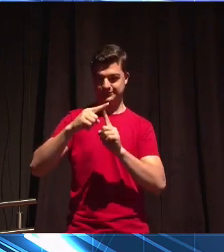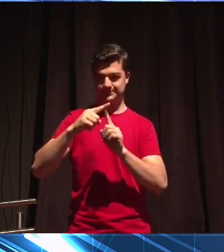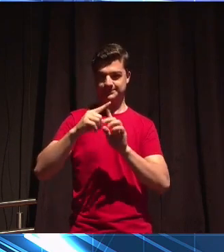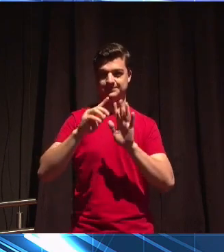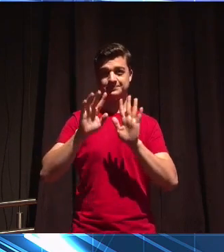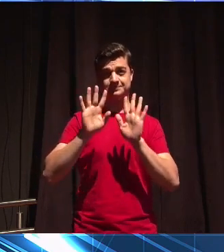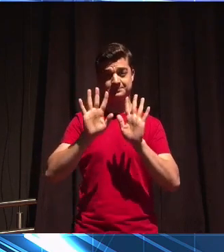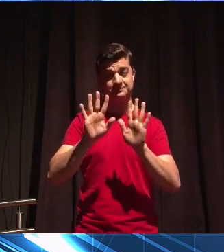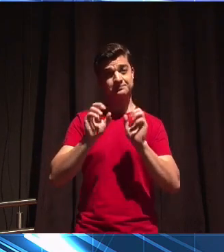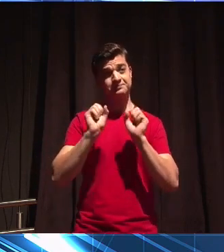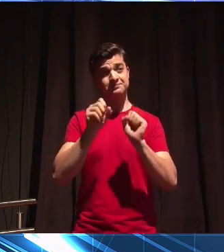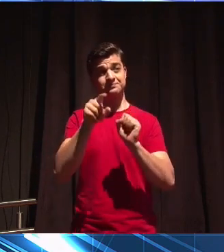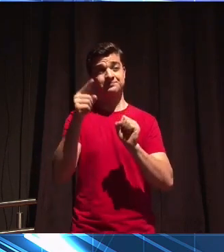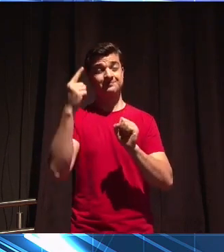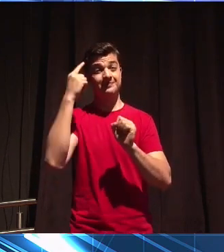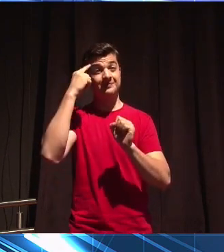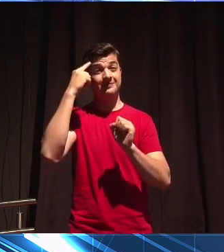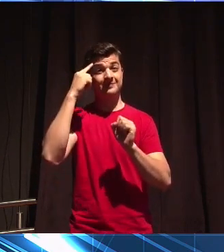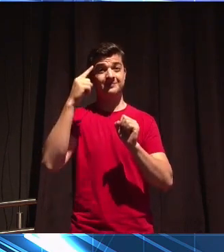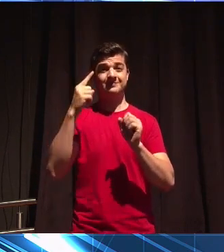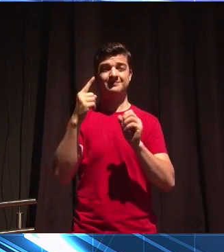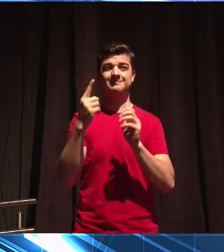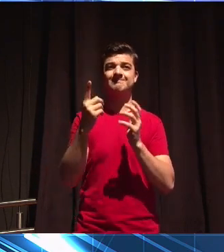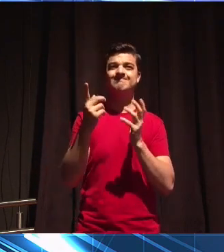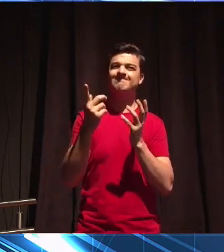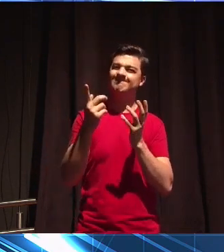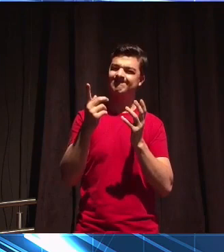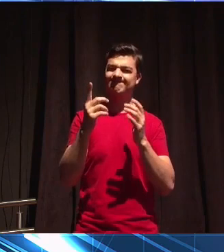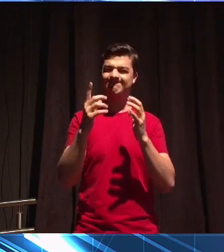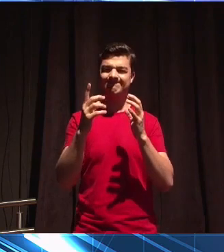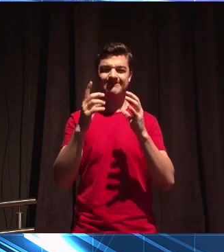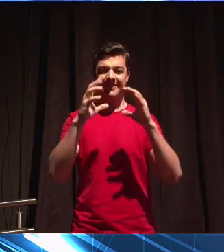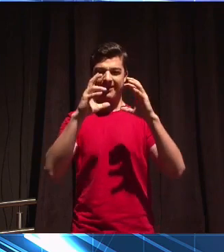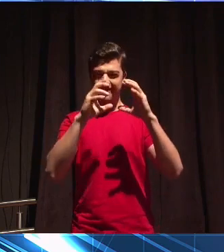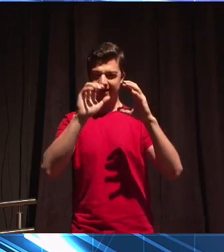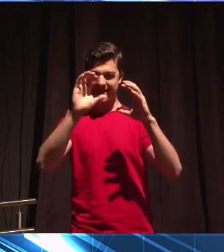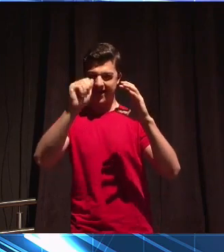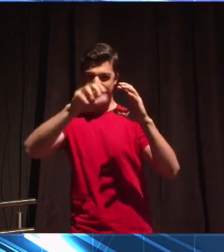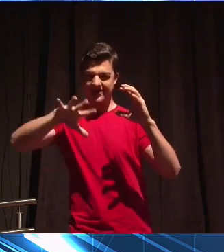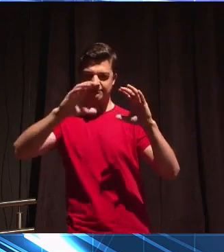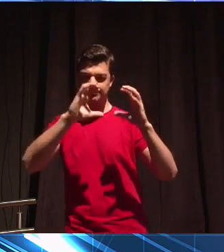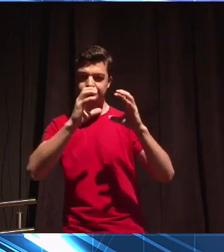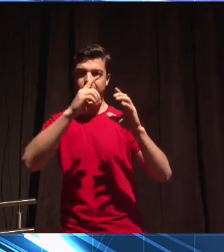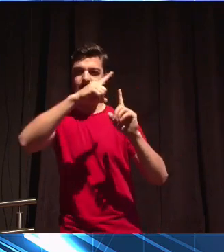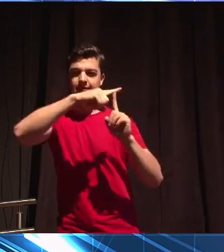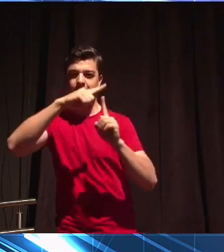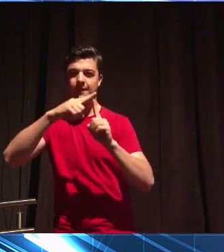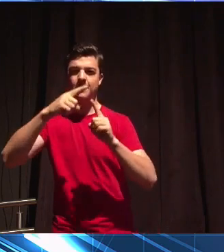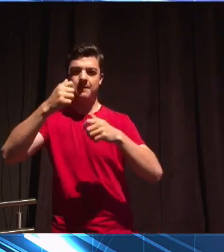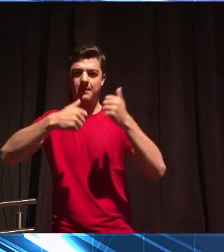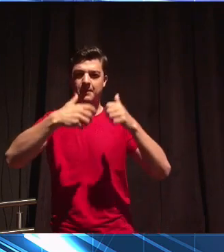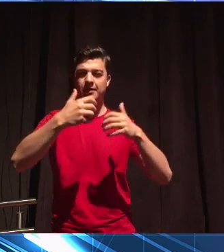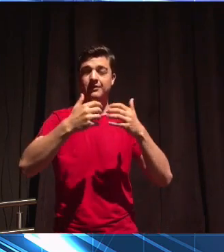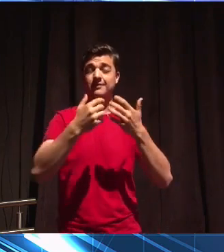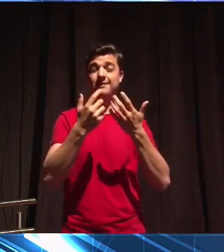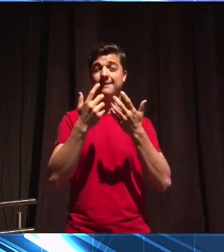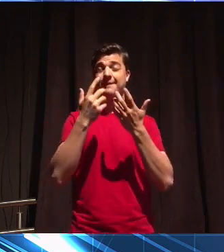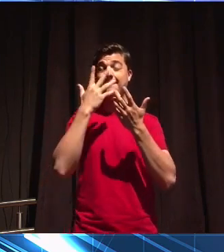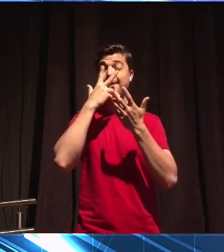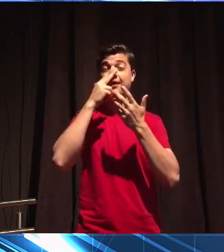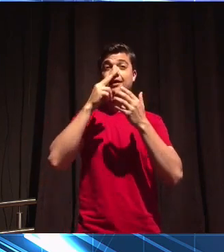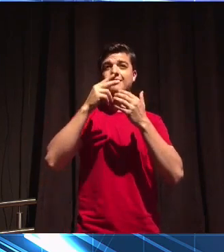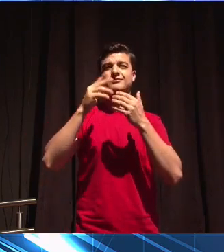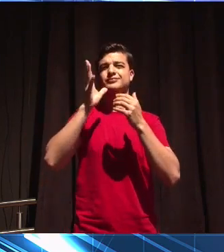ler, às vezes, muito material que fala isso está longe, isso está muito afastado de nós. Mas vamos pensar quando a gente trabalha como cientista de